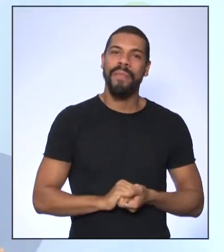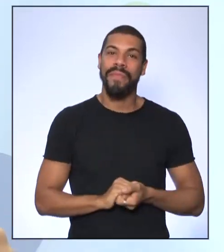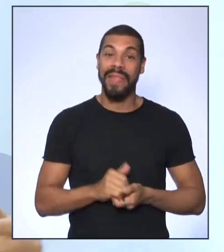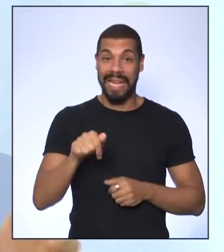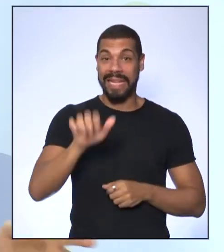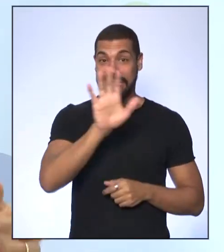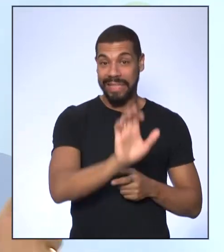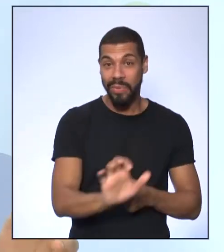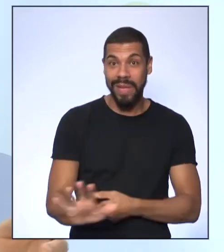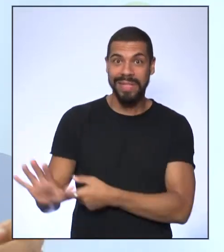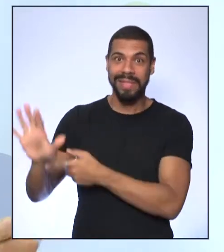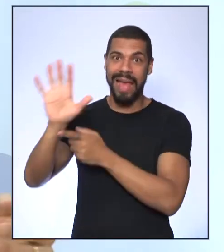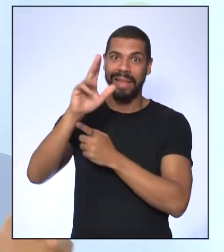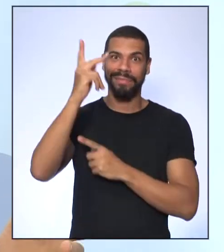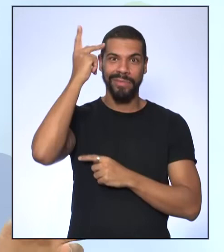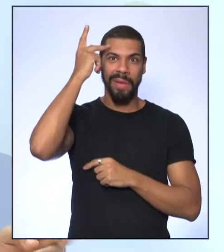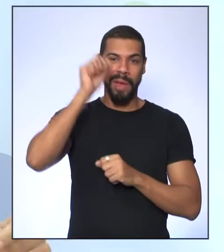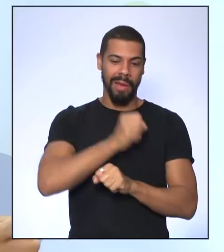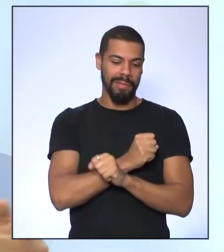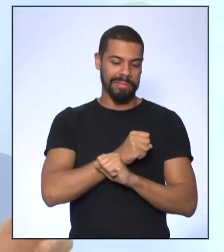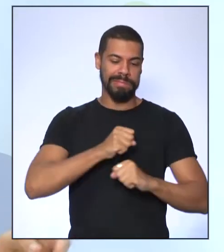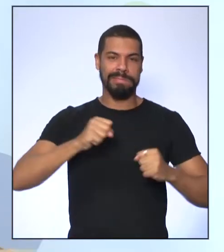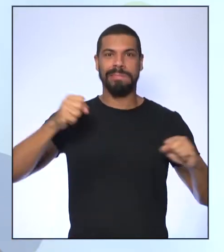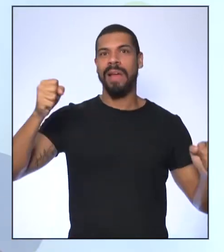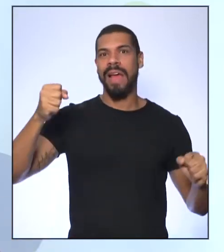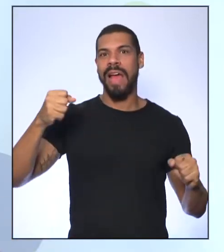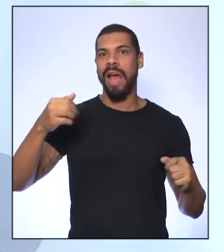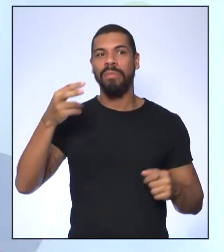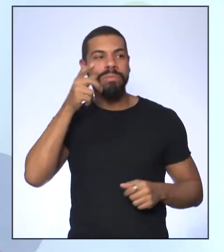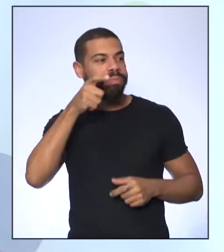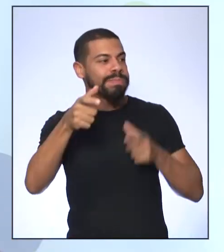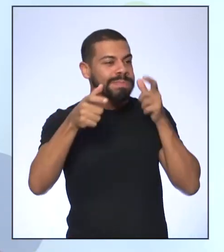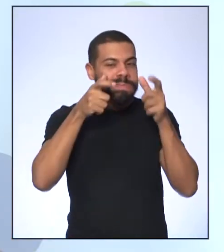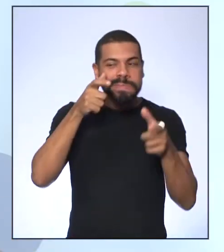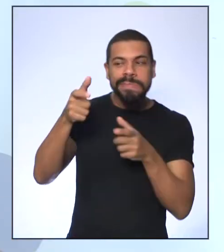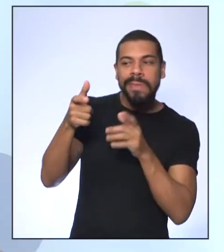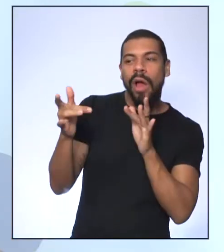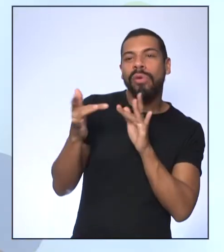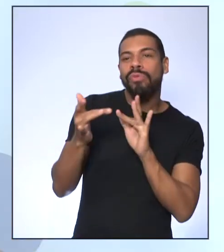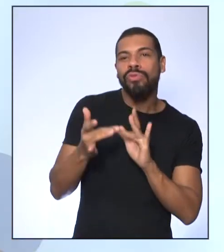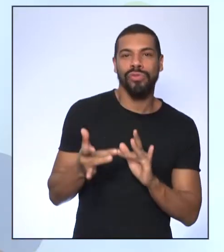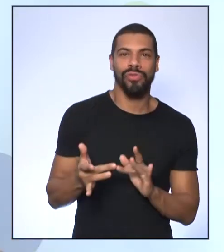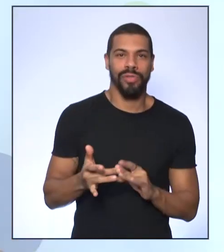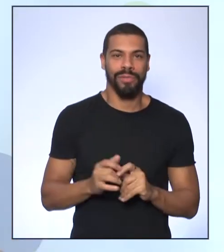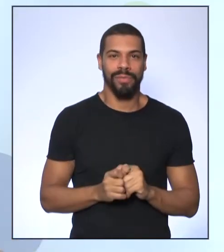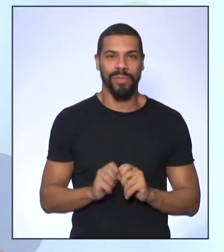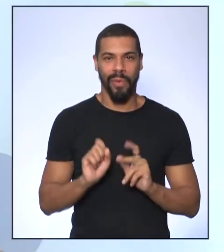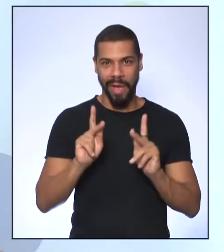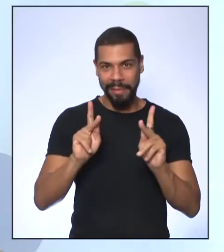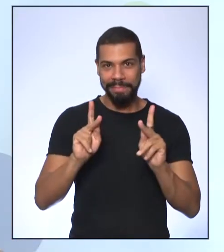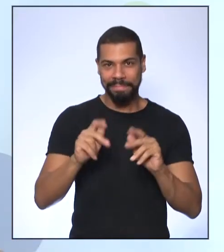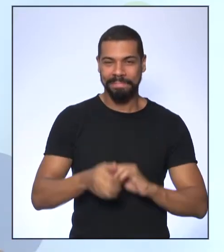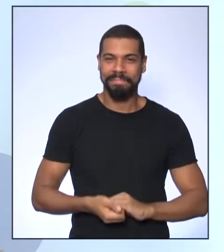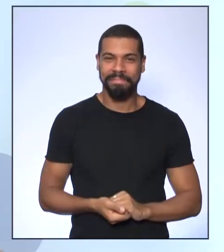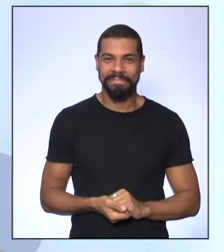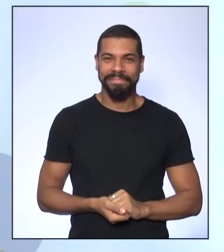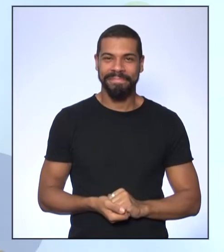estado quase que continental, um estado enorme, vão conseguir ver as suas histórias, vão conseguir ver as suas narrativas digitais.